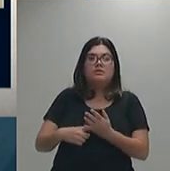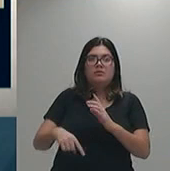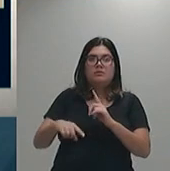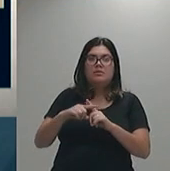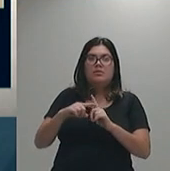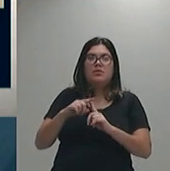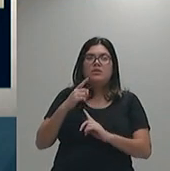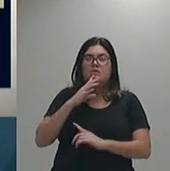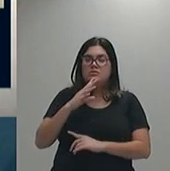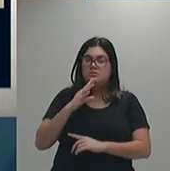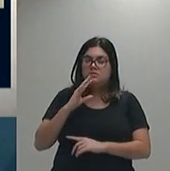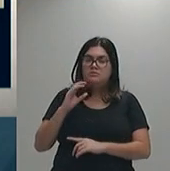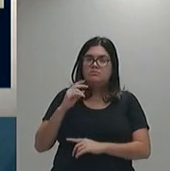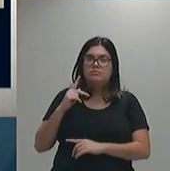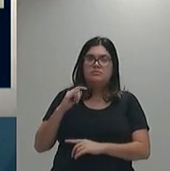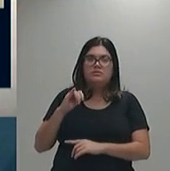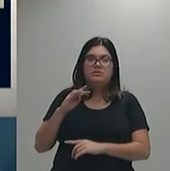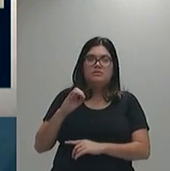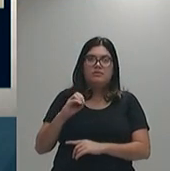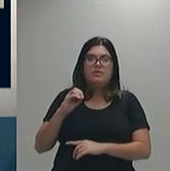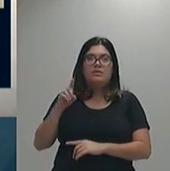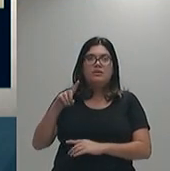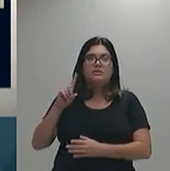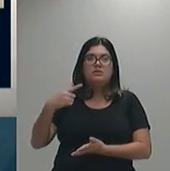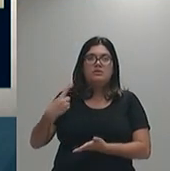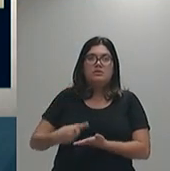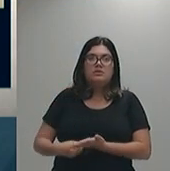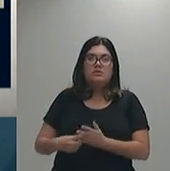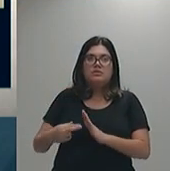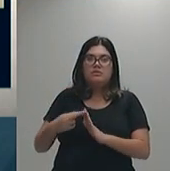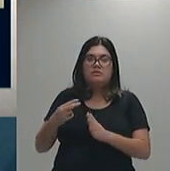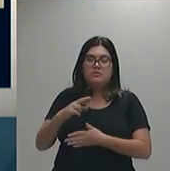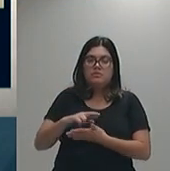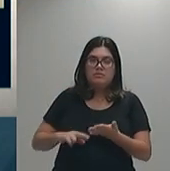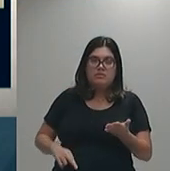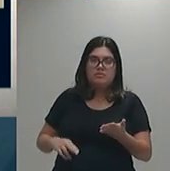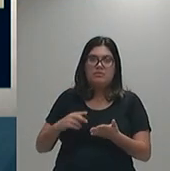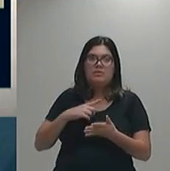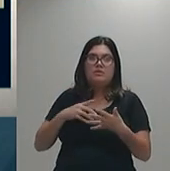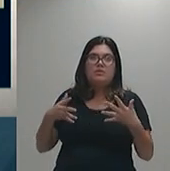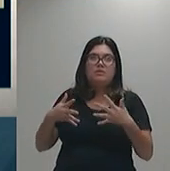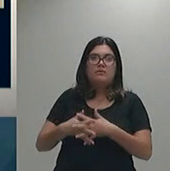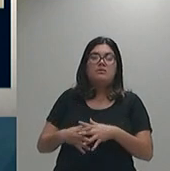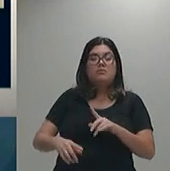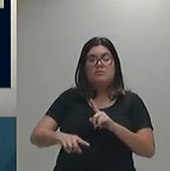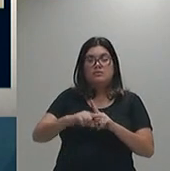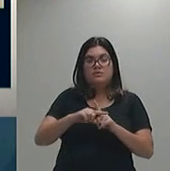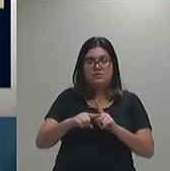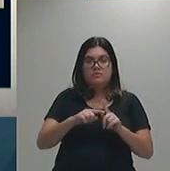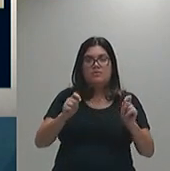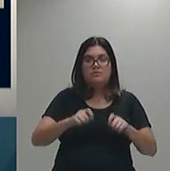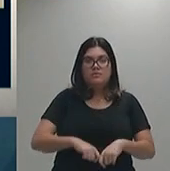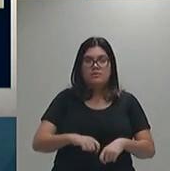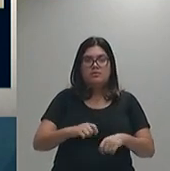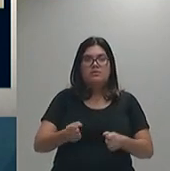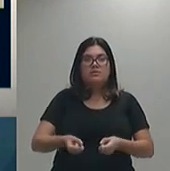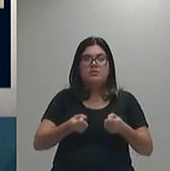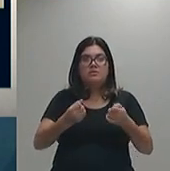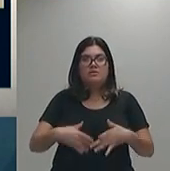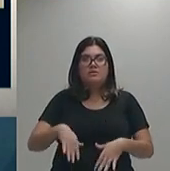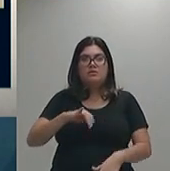incidente nos termos relatados cuida-se de conflito positivo de competência suscitado por J